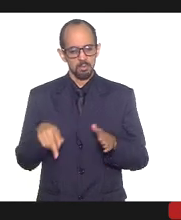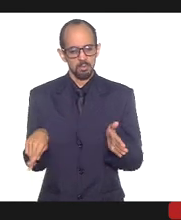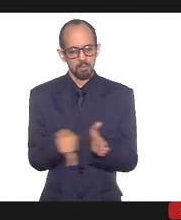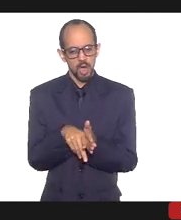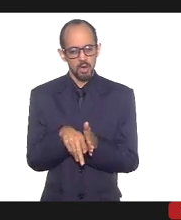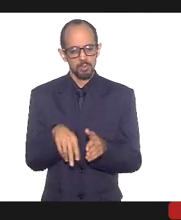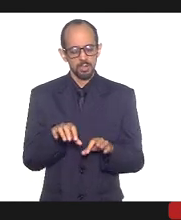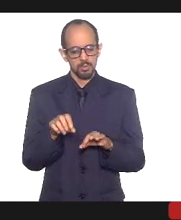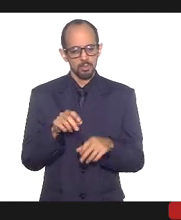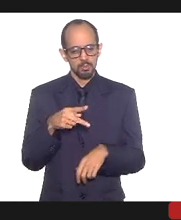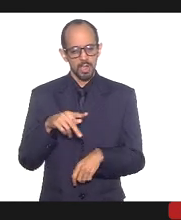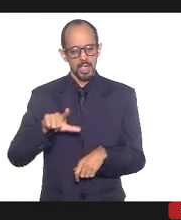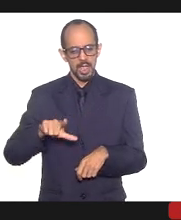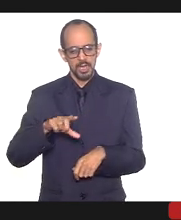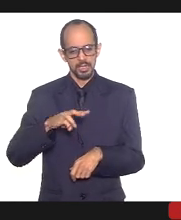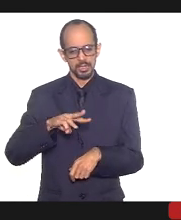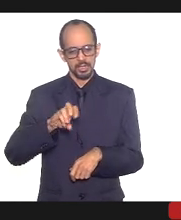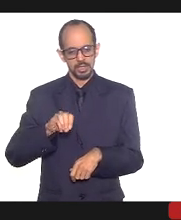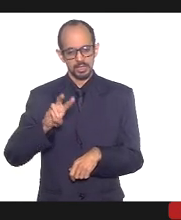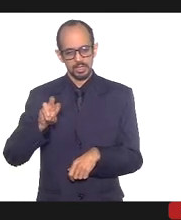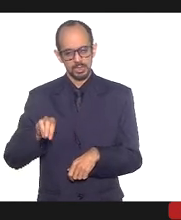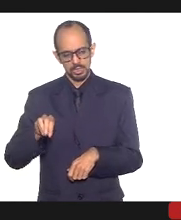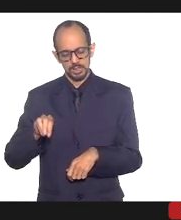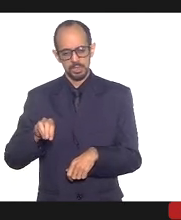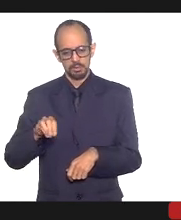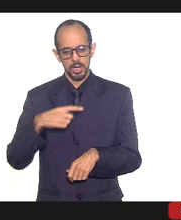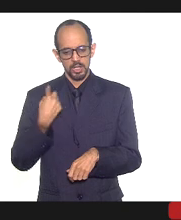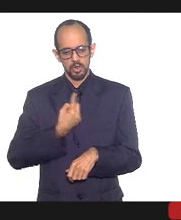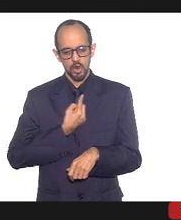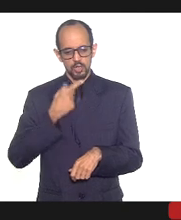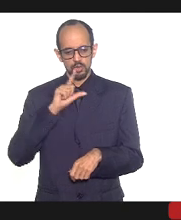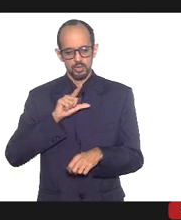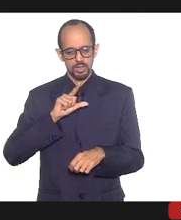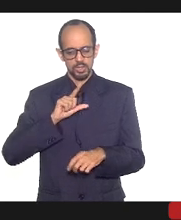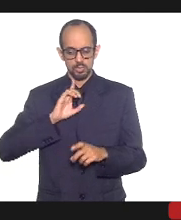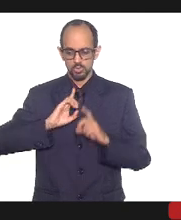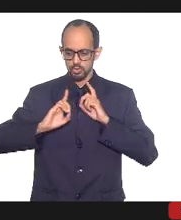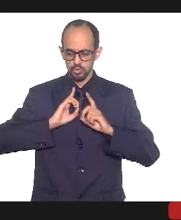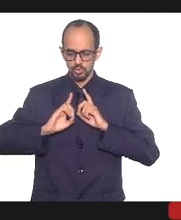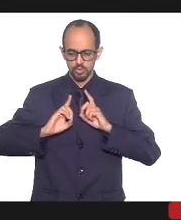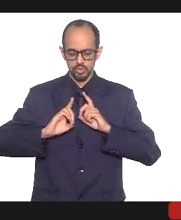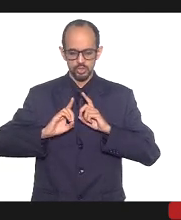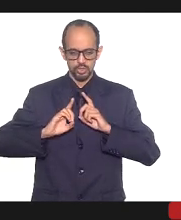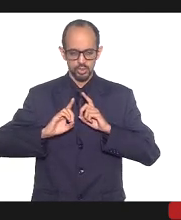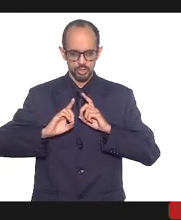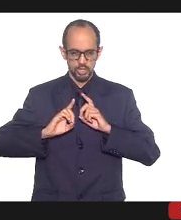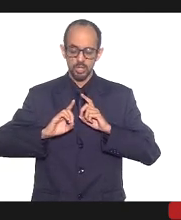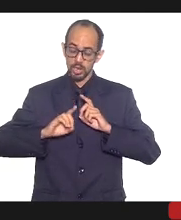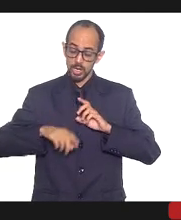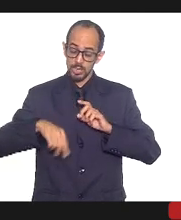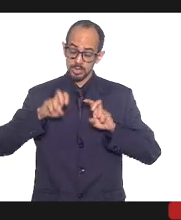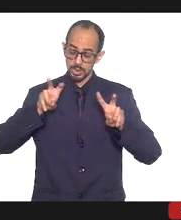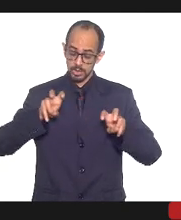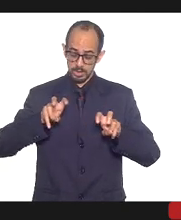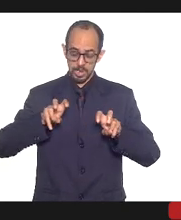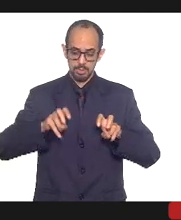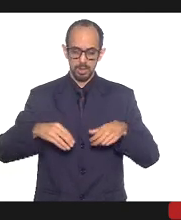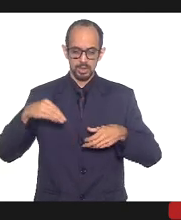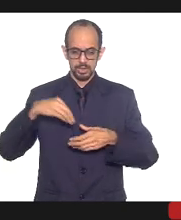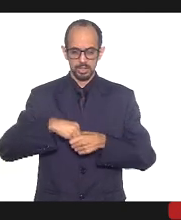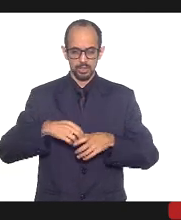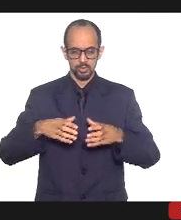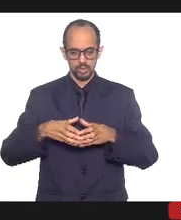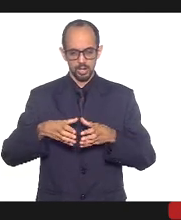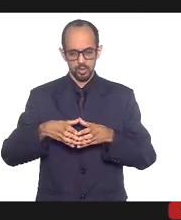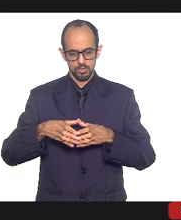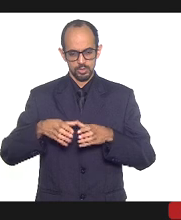projeto de lei 3030, para que a gente pudesse debater esse tema especificamente na Comissão de Educação, ou seja,